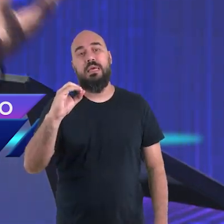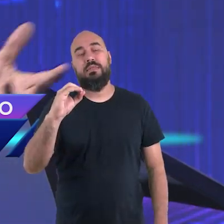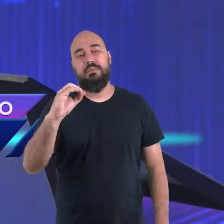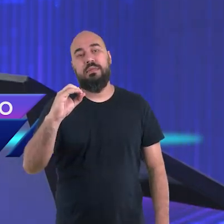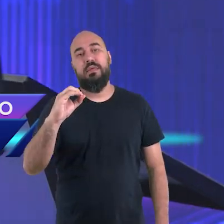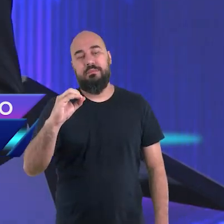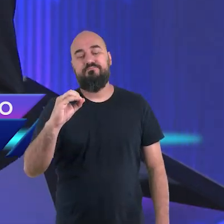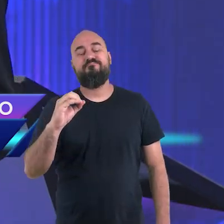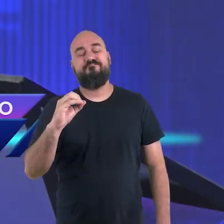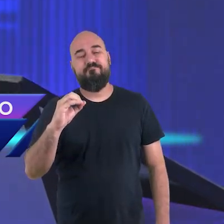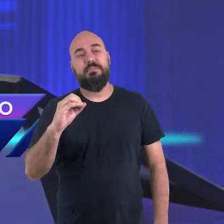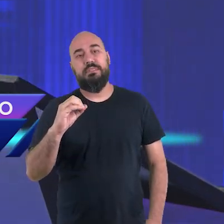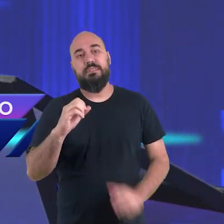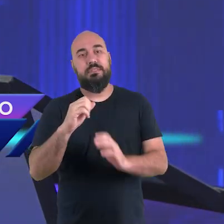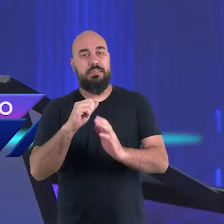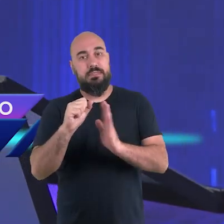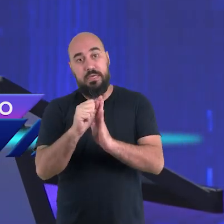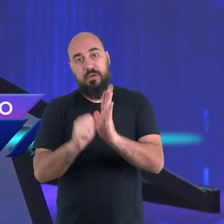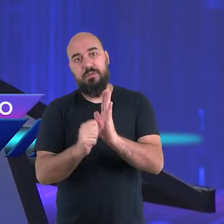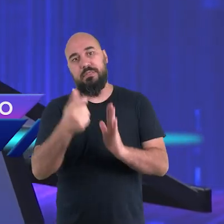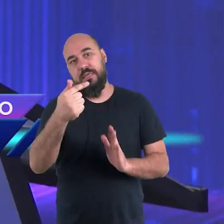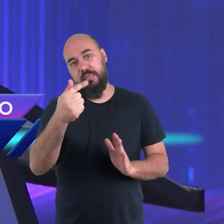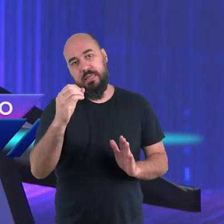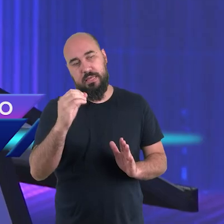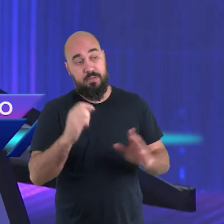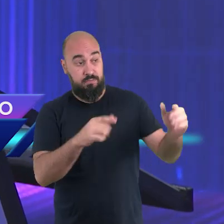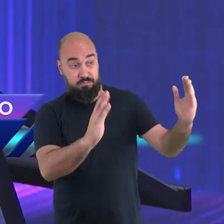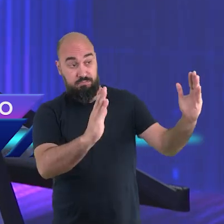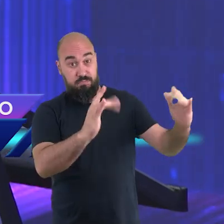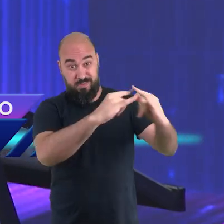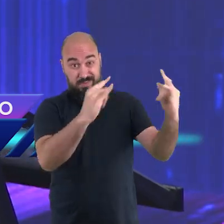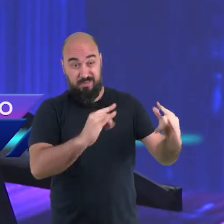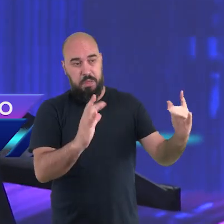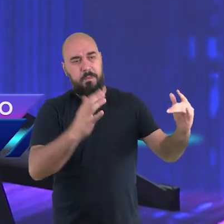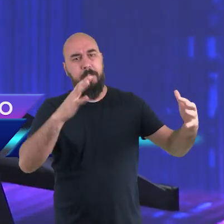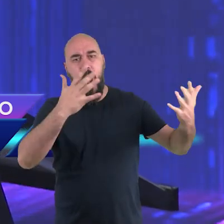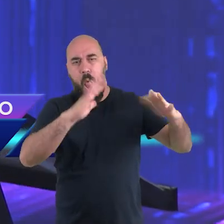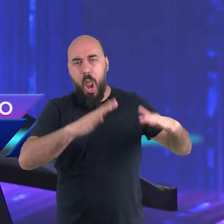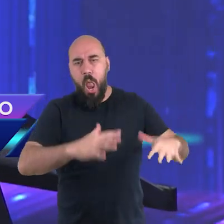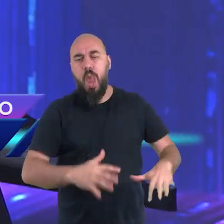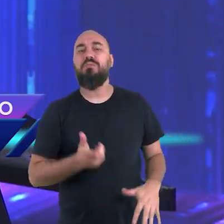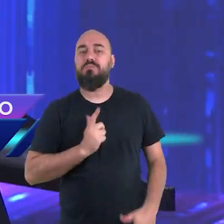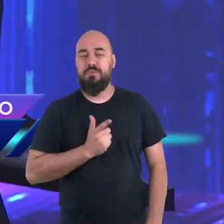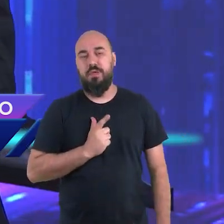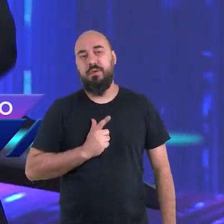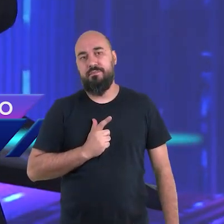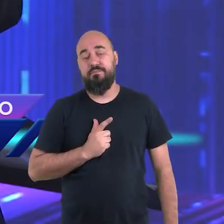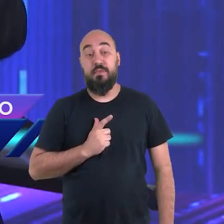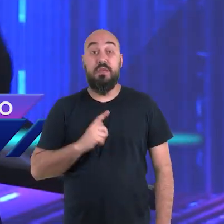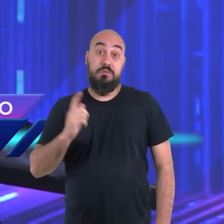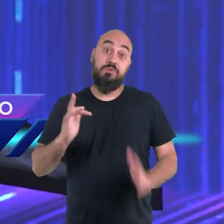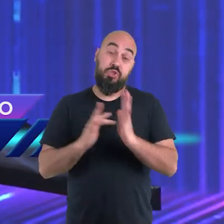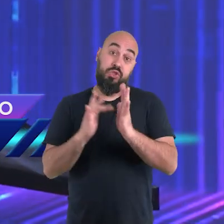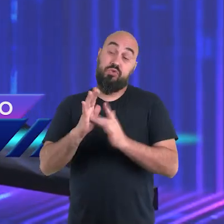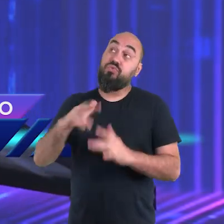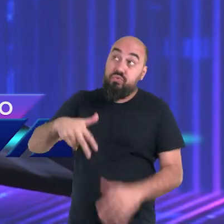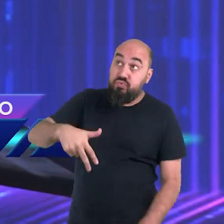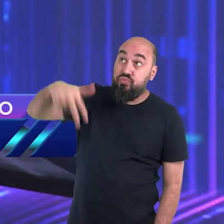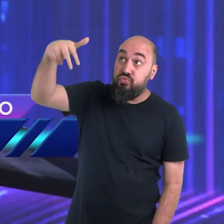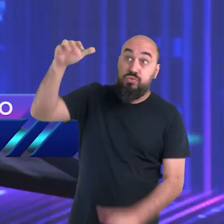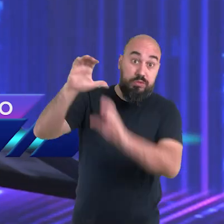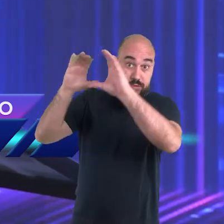na nossa era. Depois da morte e da ressurreição, Cristo, ele volta para o céu. E a Bíblia diz que lá no céu,